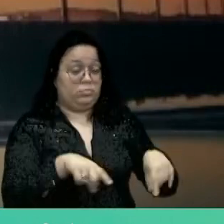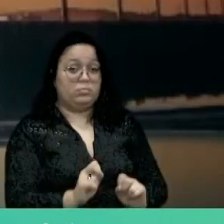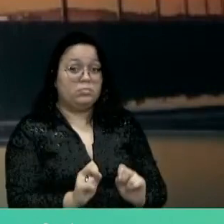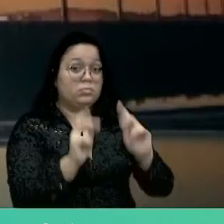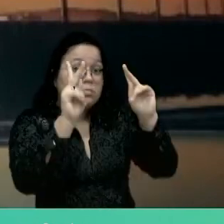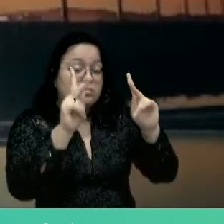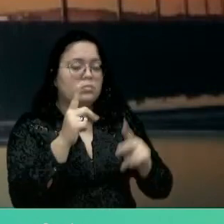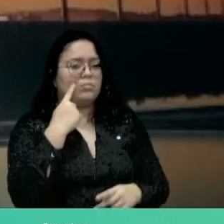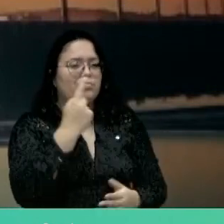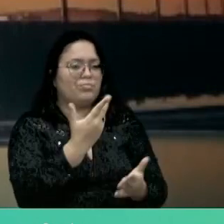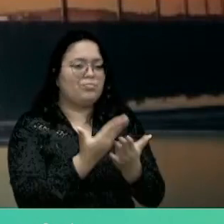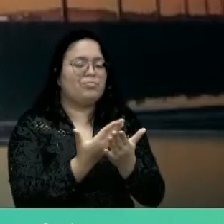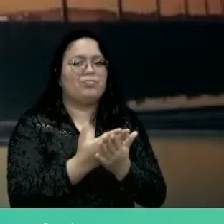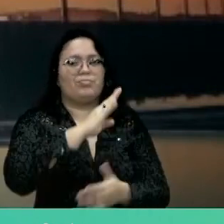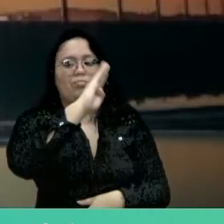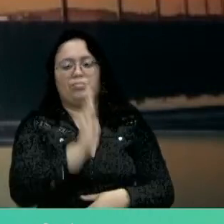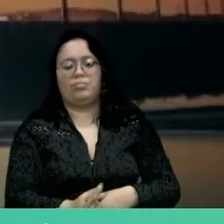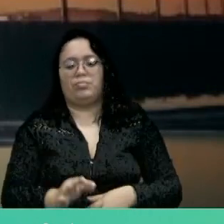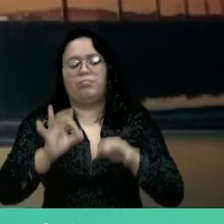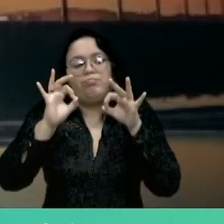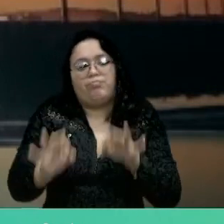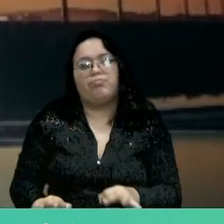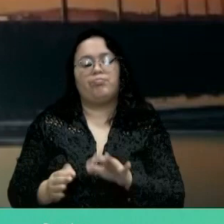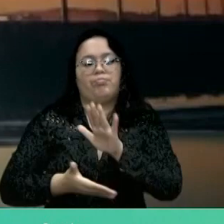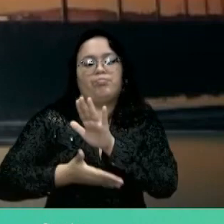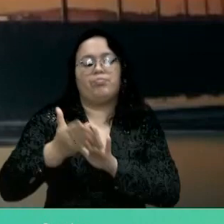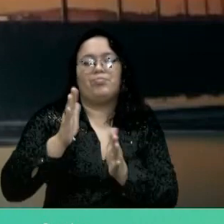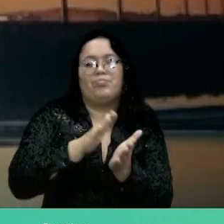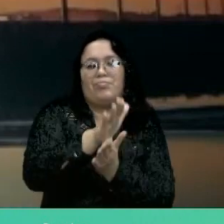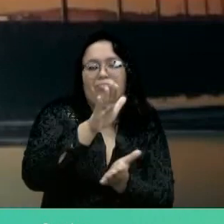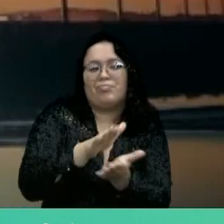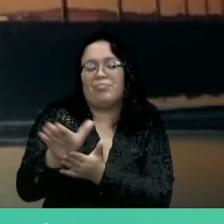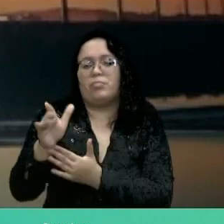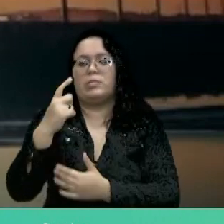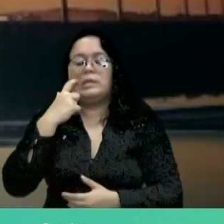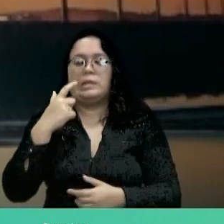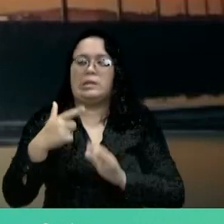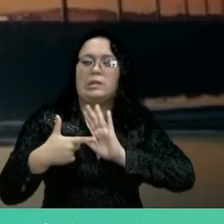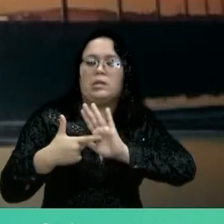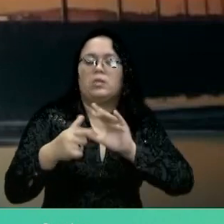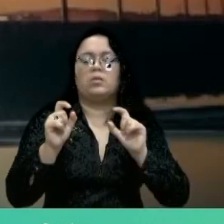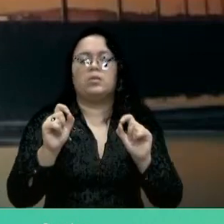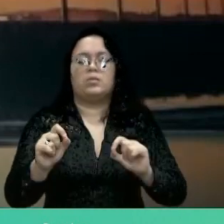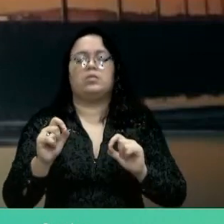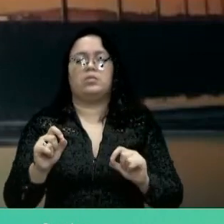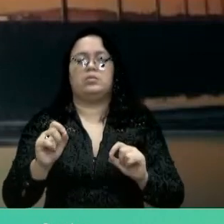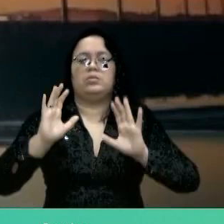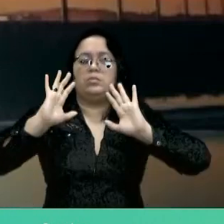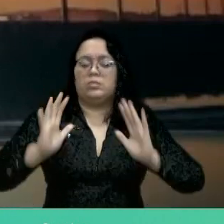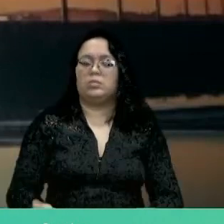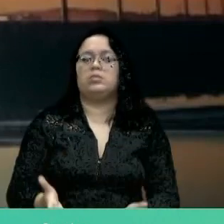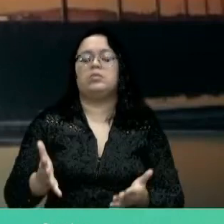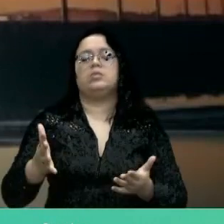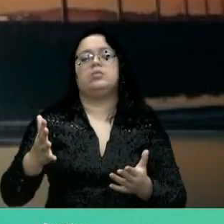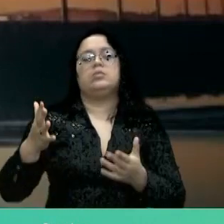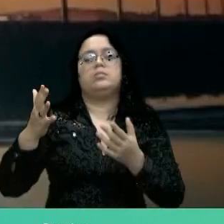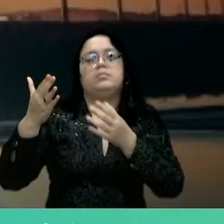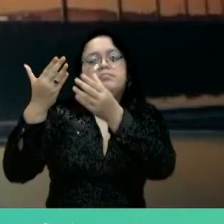no Brasil e outras já concretas, lançadas, estão mostrando que já estamos